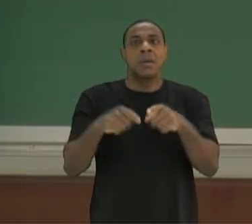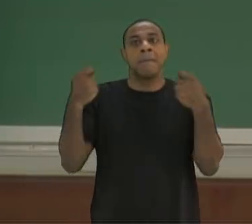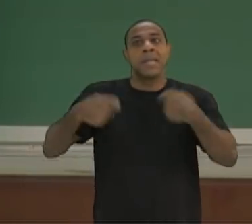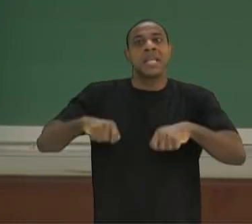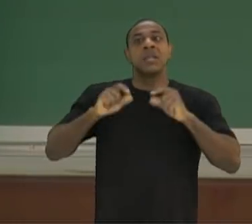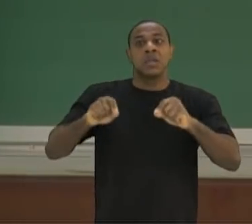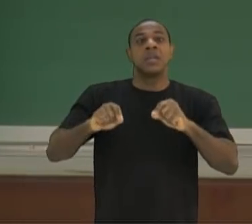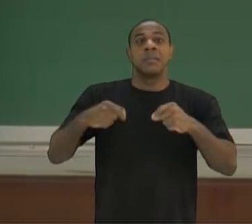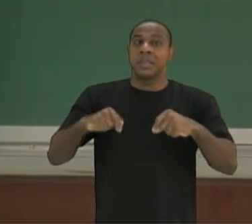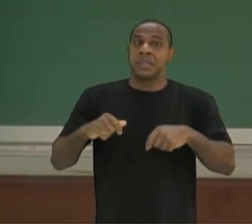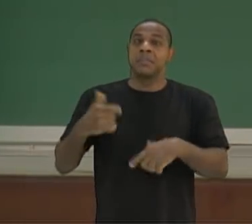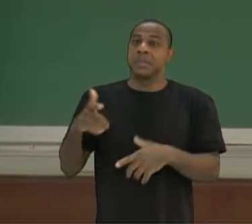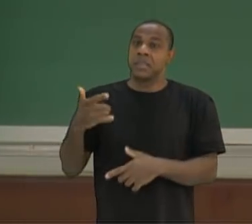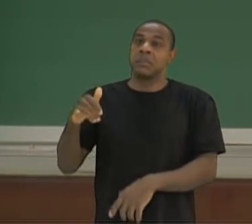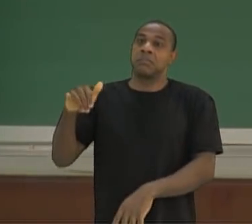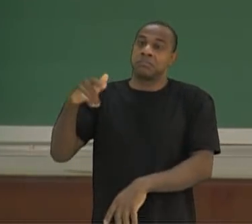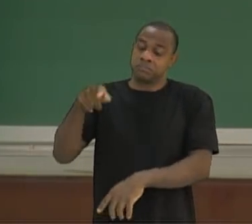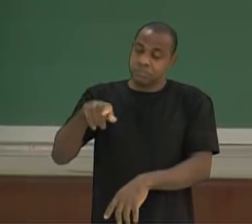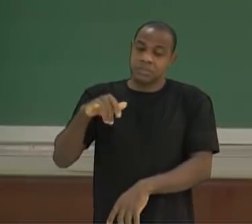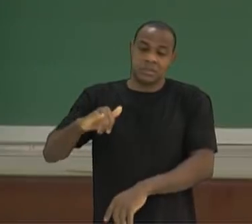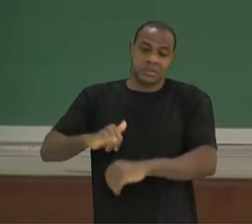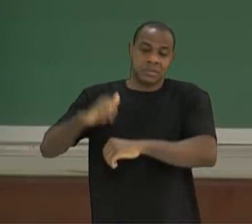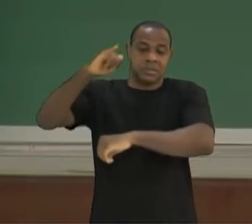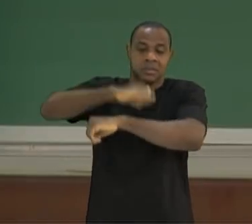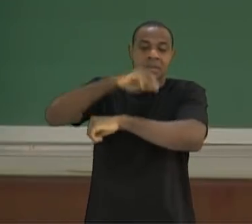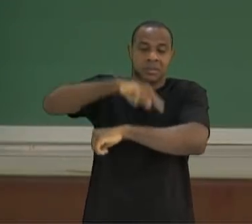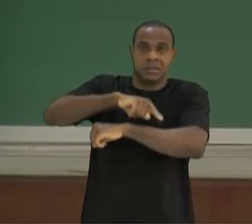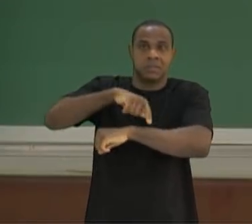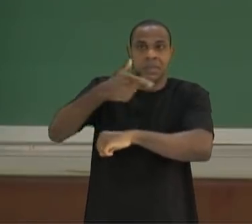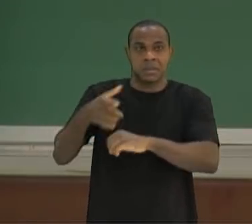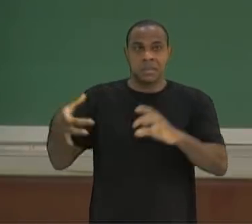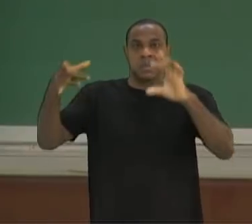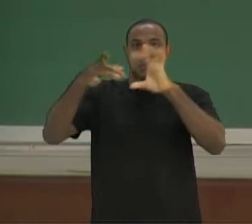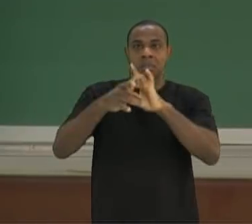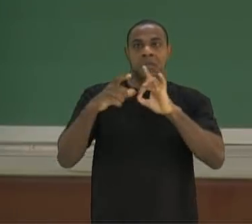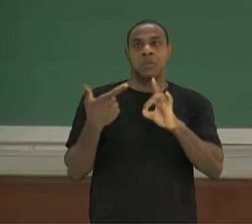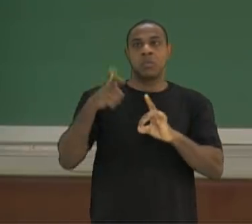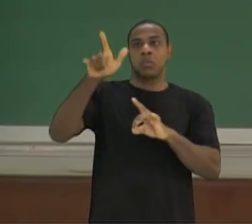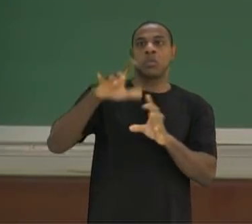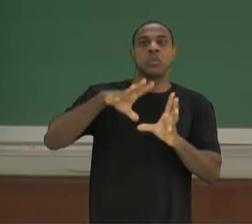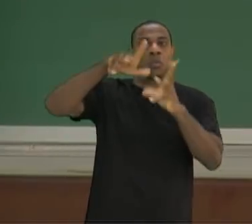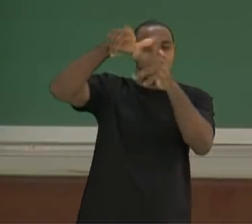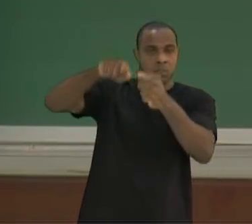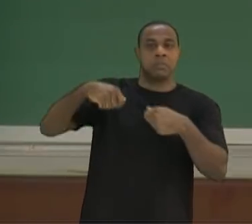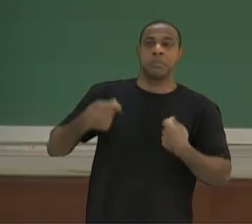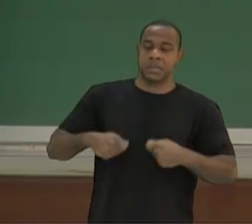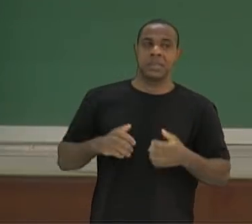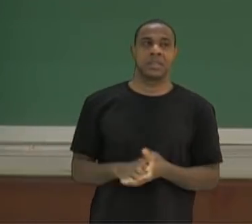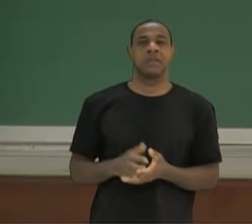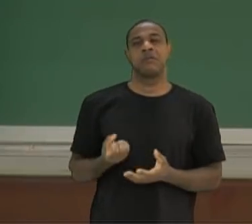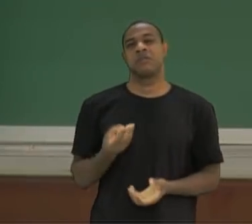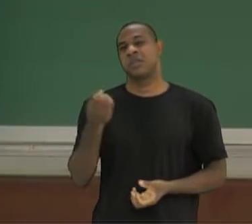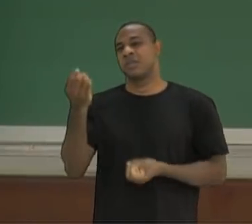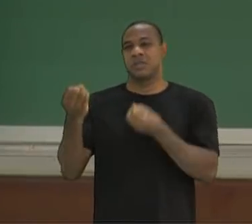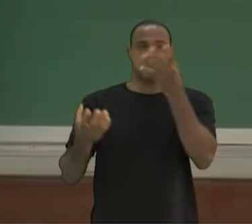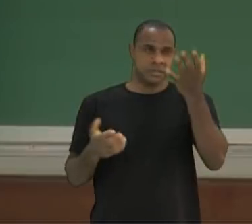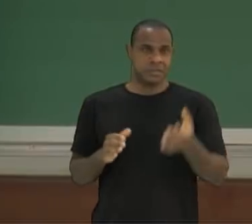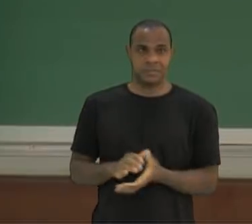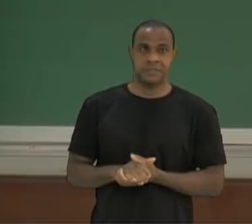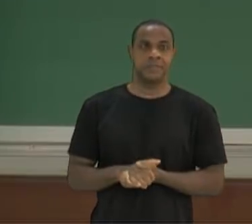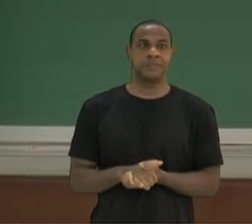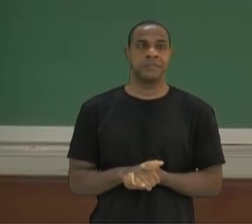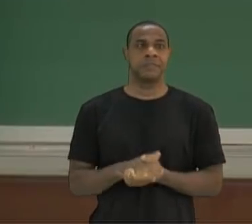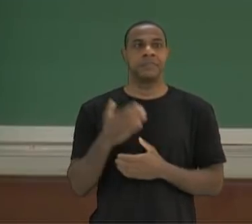precisam passar por esses aeroportos para daí sim fazer conexão com outras partes do mundo, com viagens para outras partes do mundo,